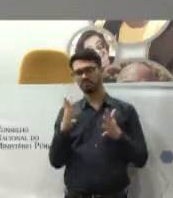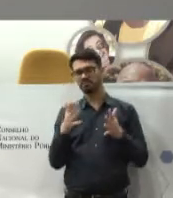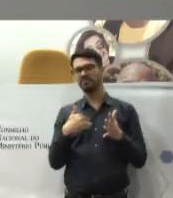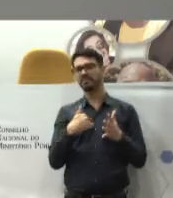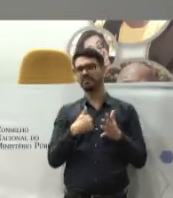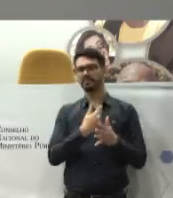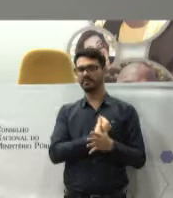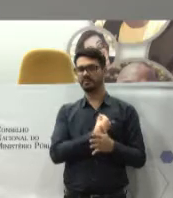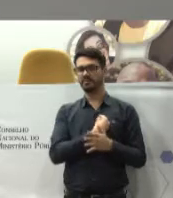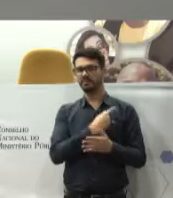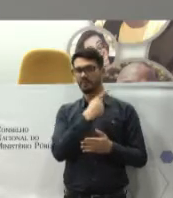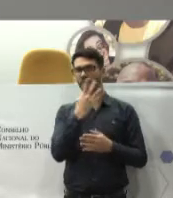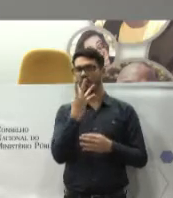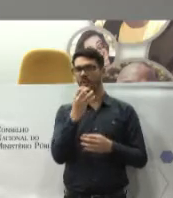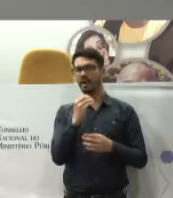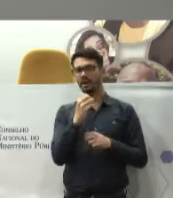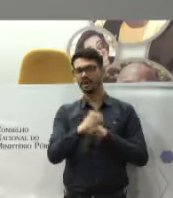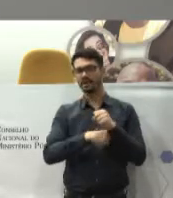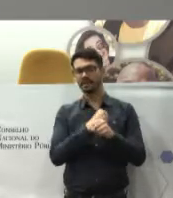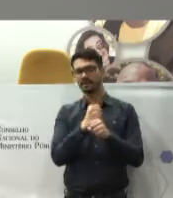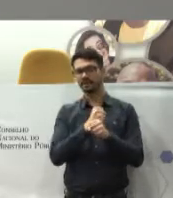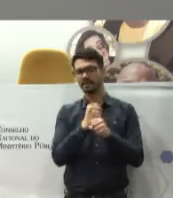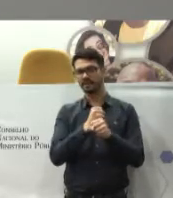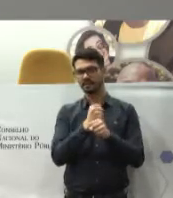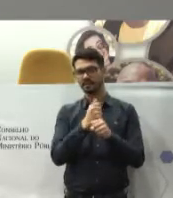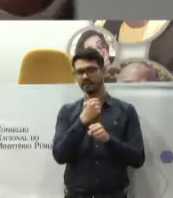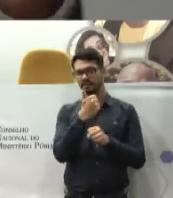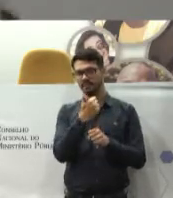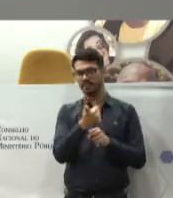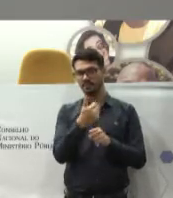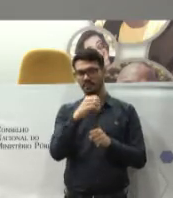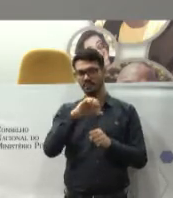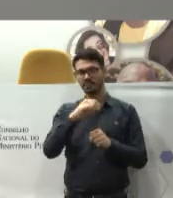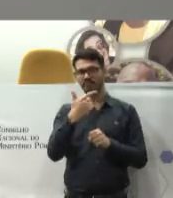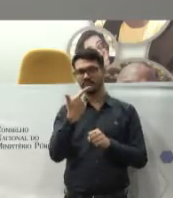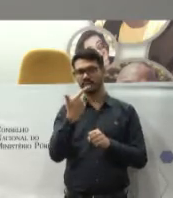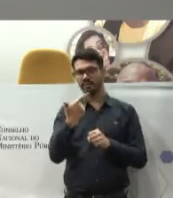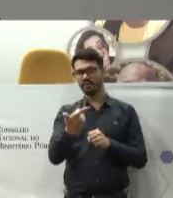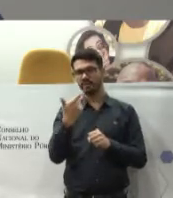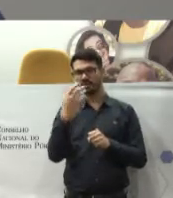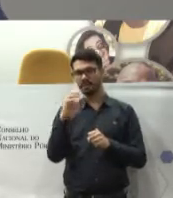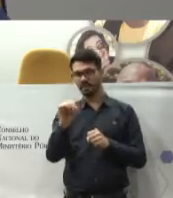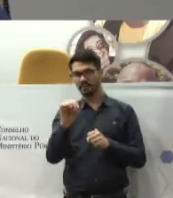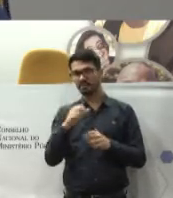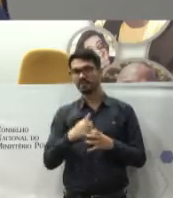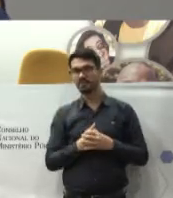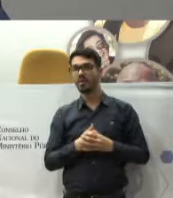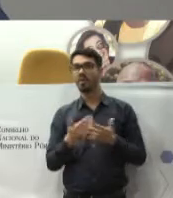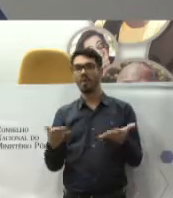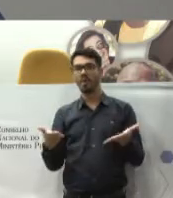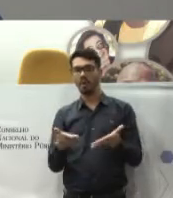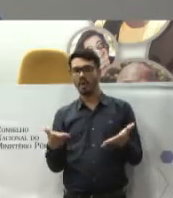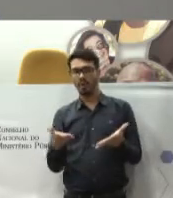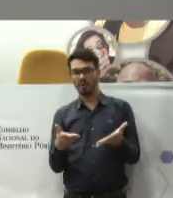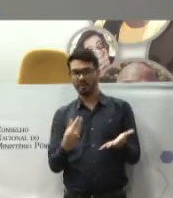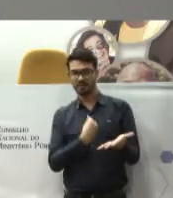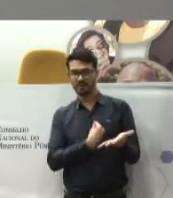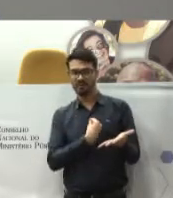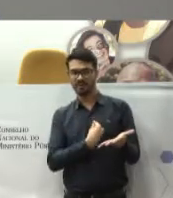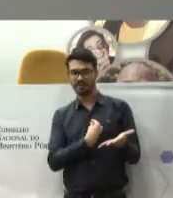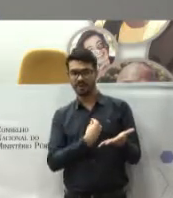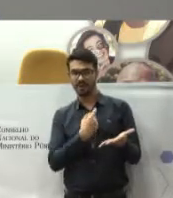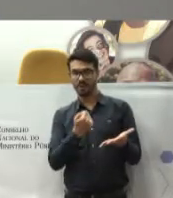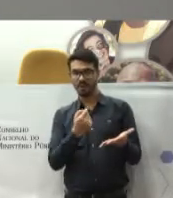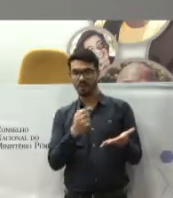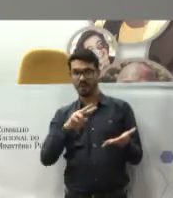era 40 anos. Em 1920, está bem aqui do lado. Hoje, nossa expectativa de vida praticamente